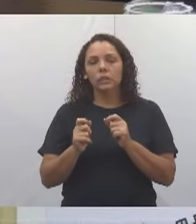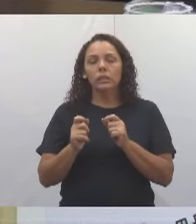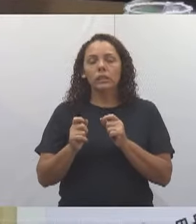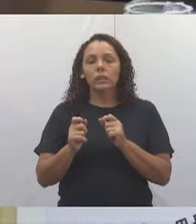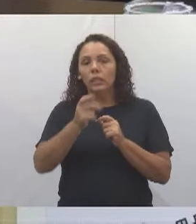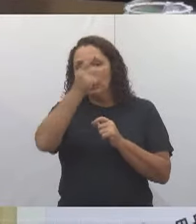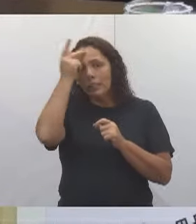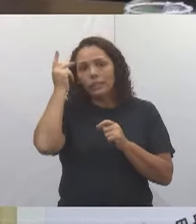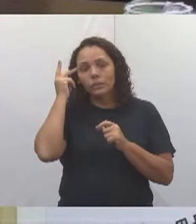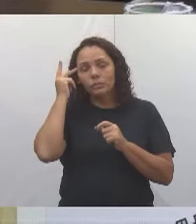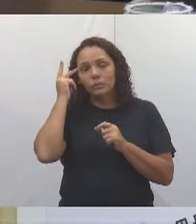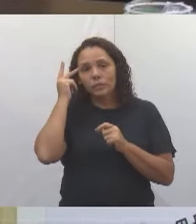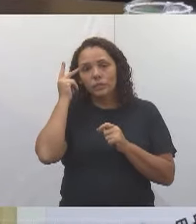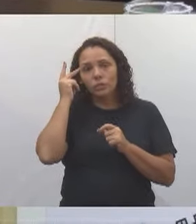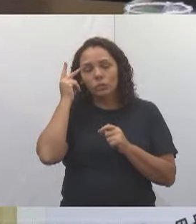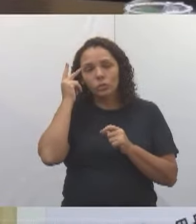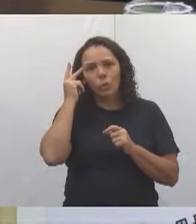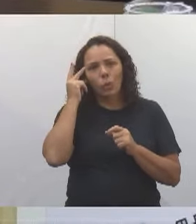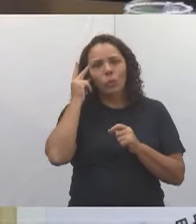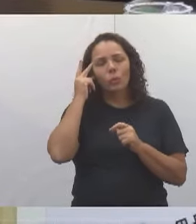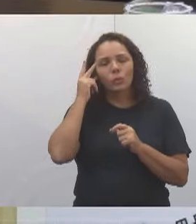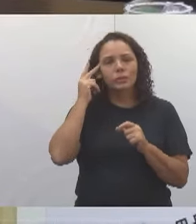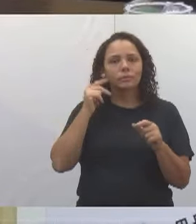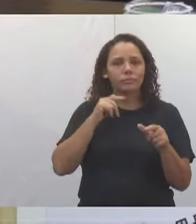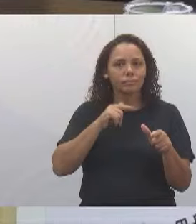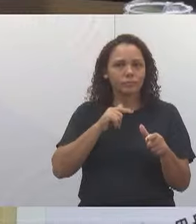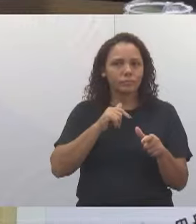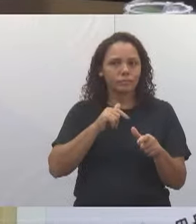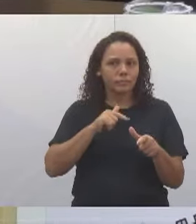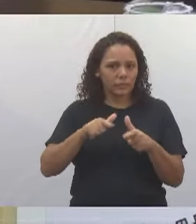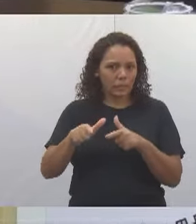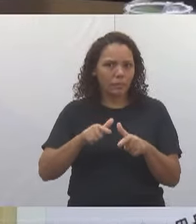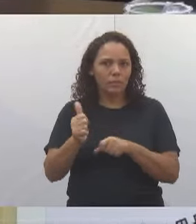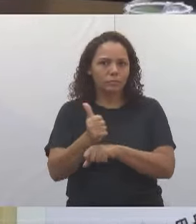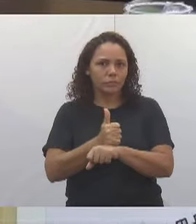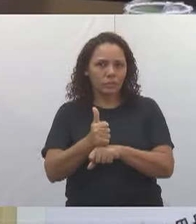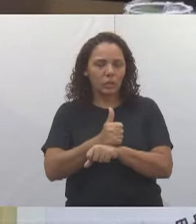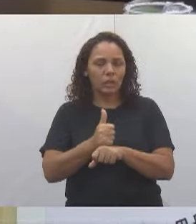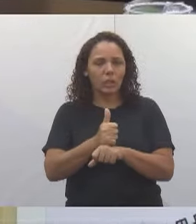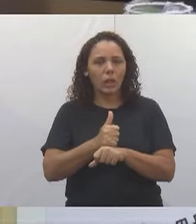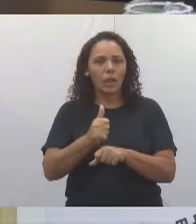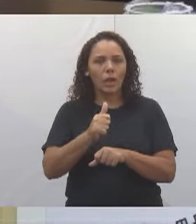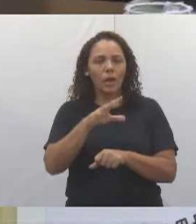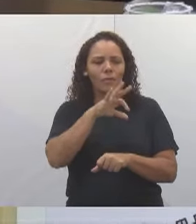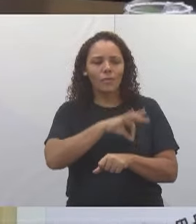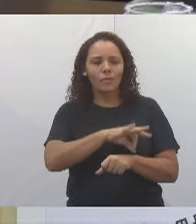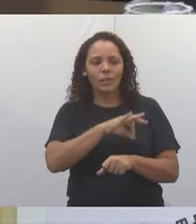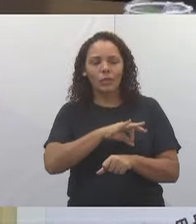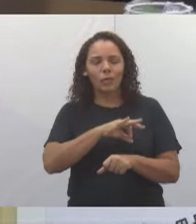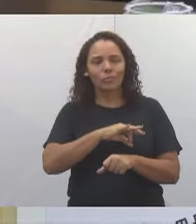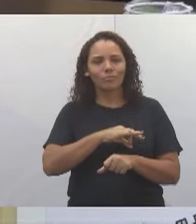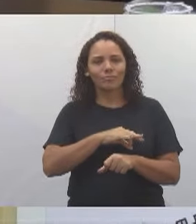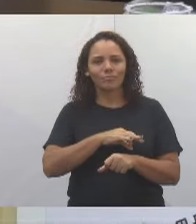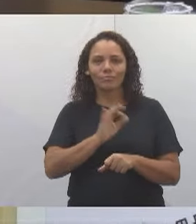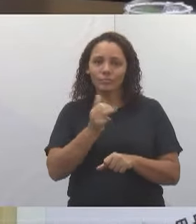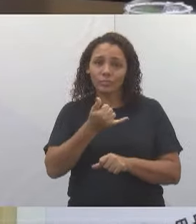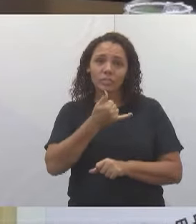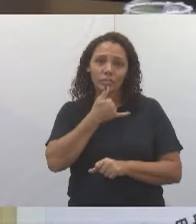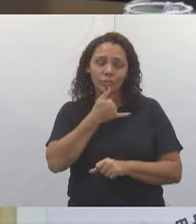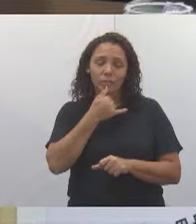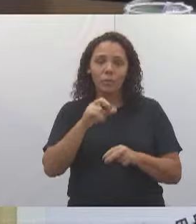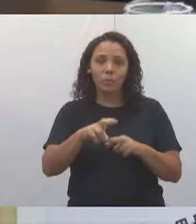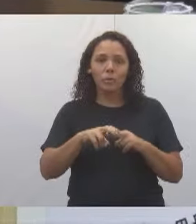prestadores estavam insatisfeitos com os valores contratados. Então, nós passamos uma consulta na procuradoria para poder